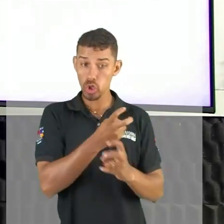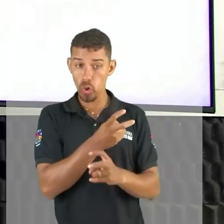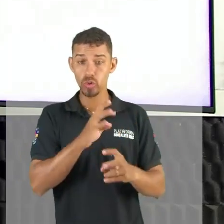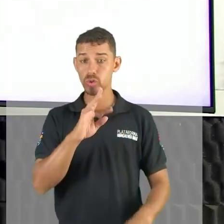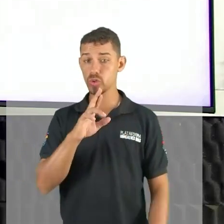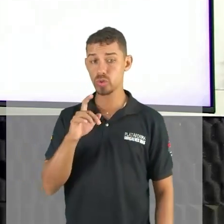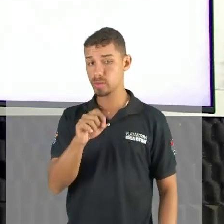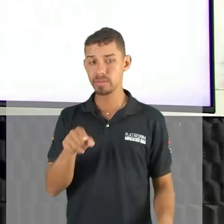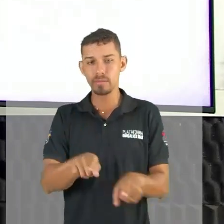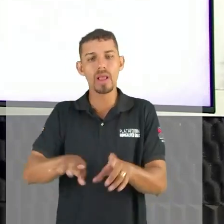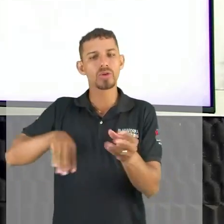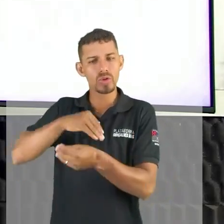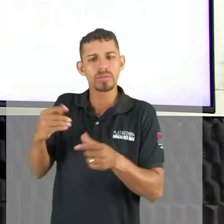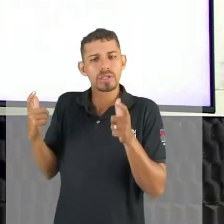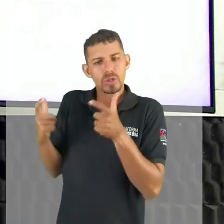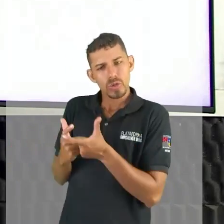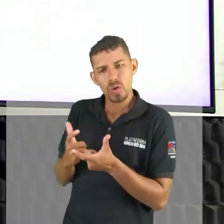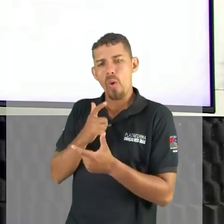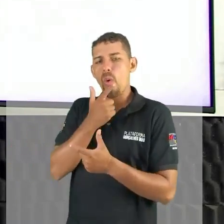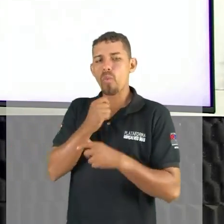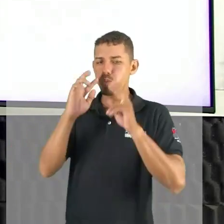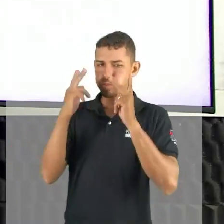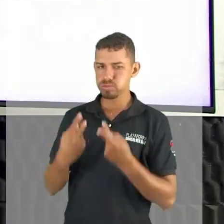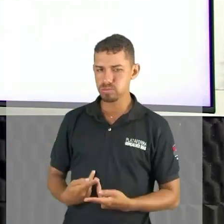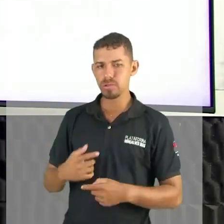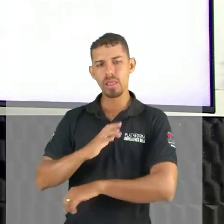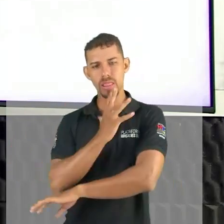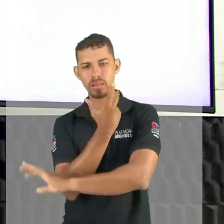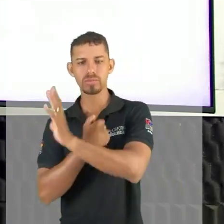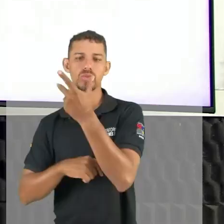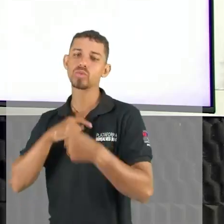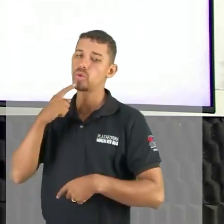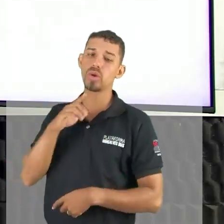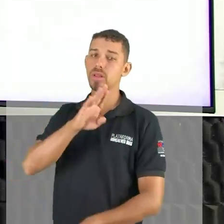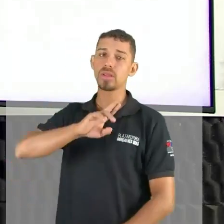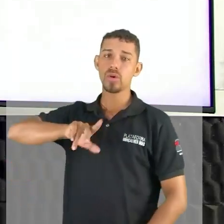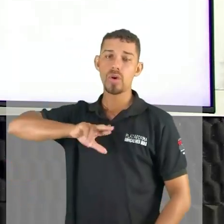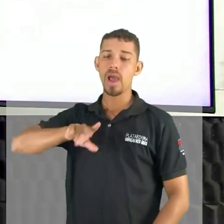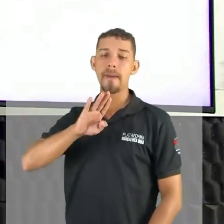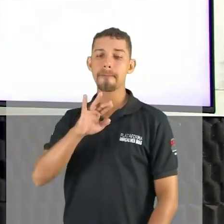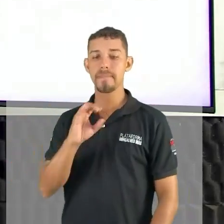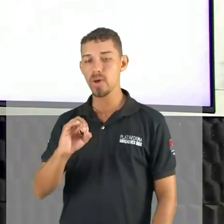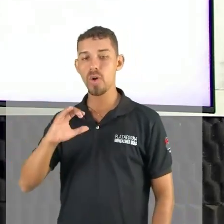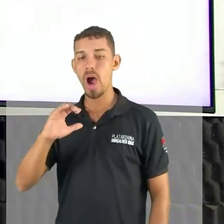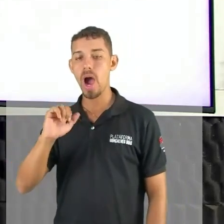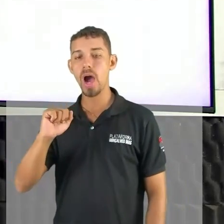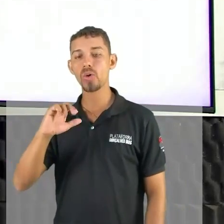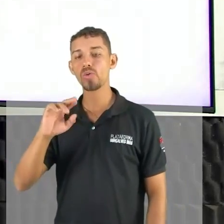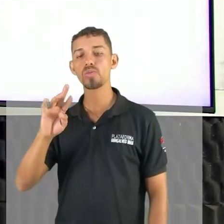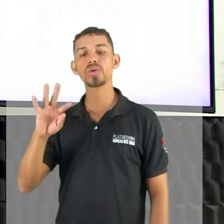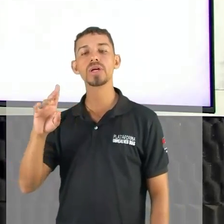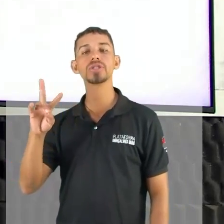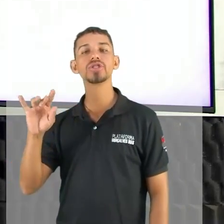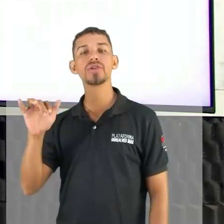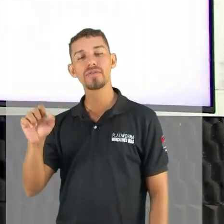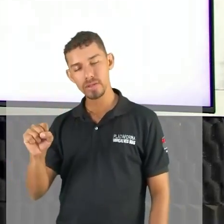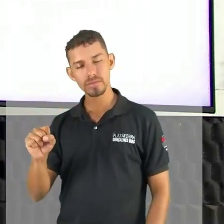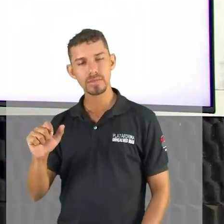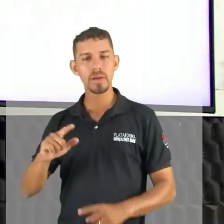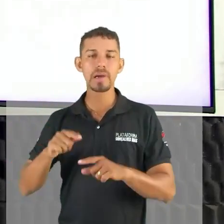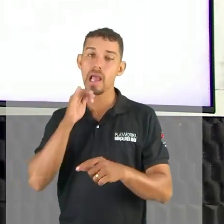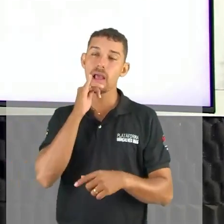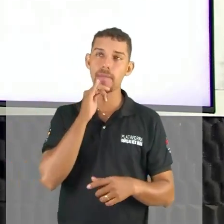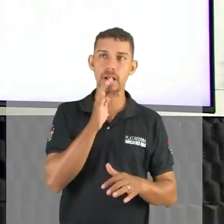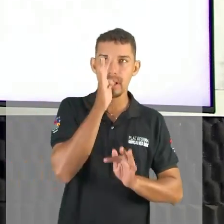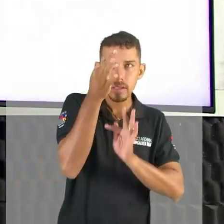menos nocivas ao homem e ao ambiente e que não sejam bioacumulativas. Bioacumulativas porque a